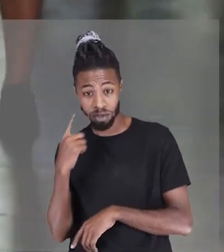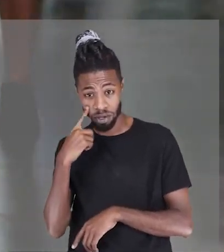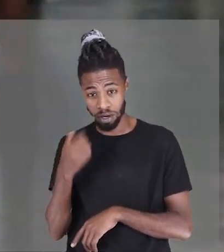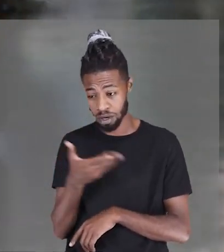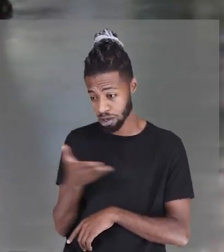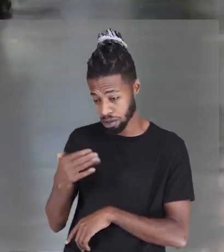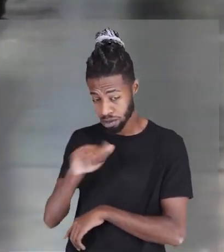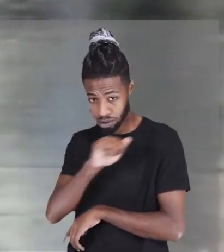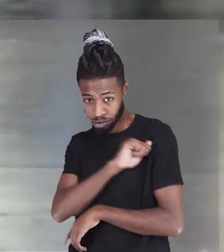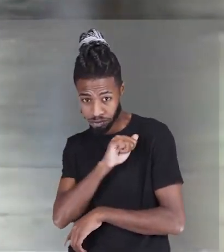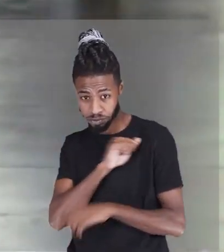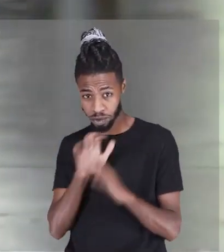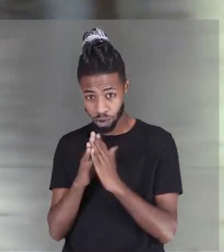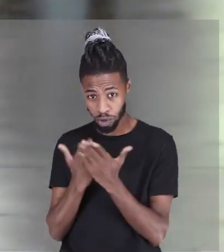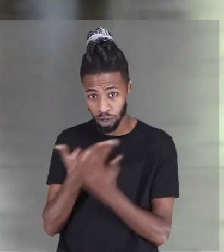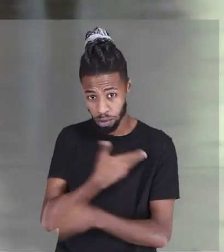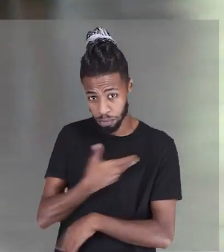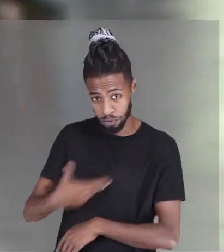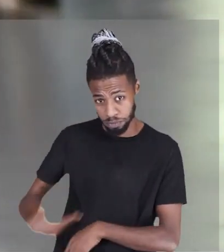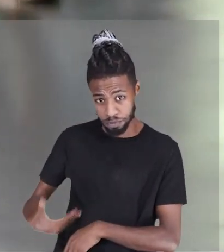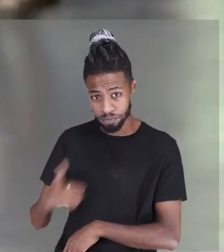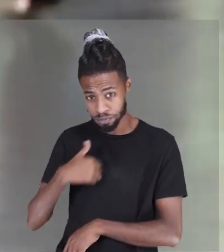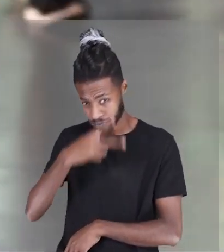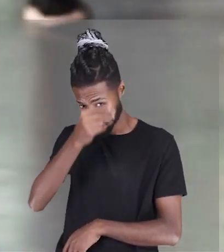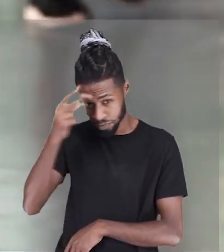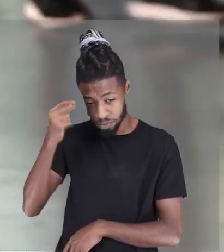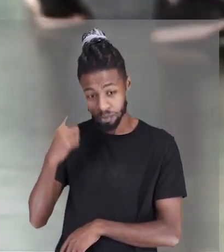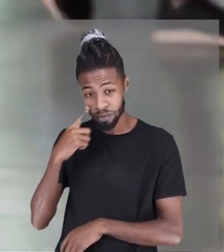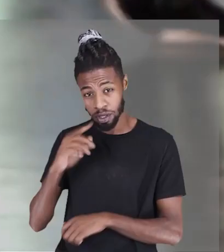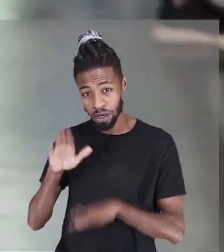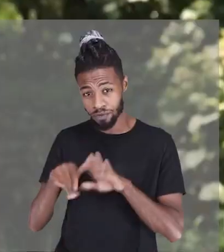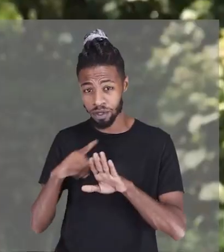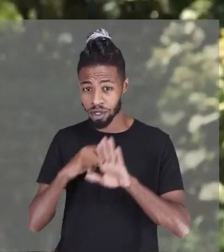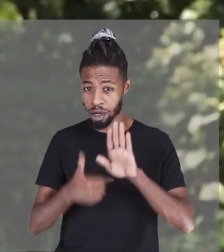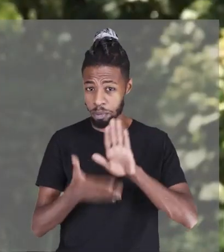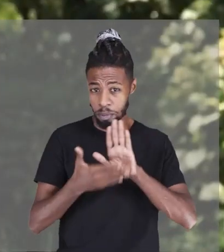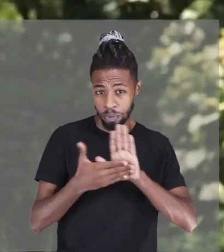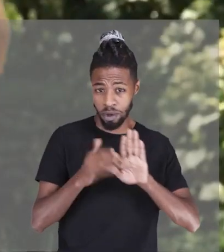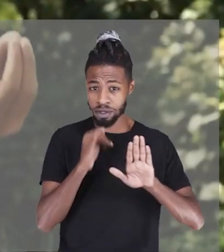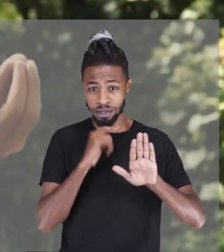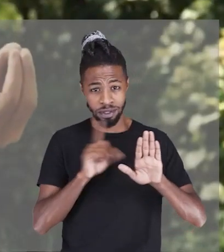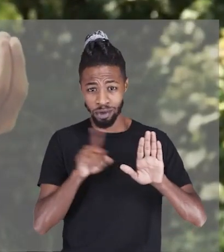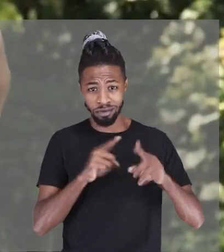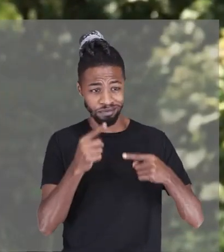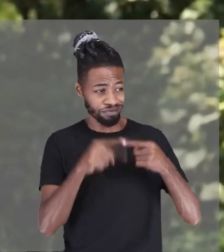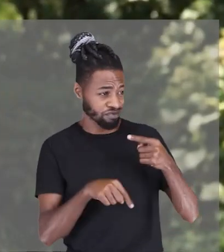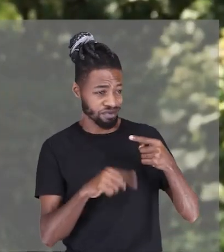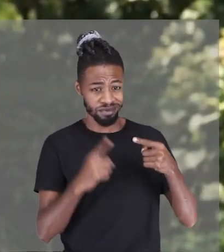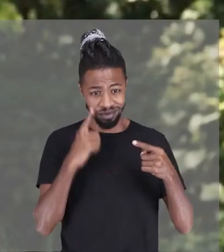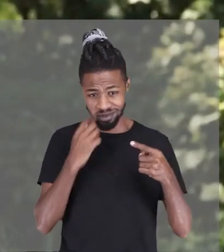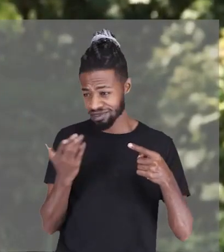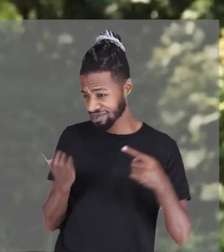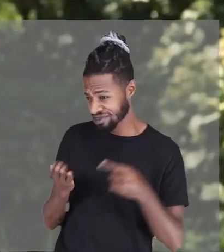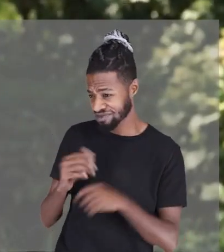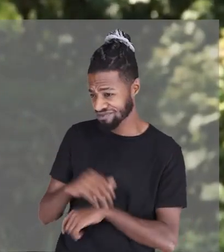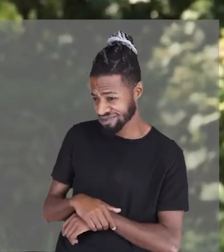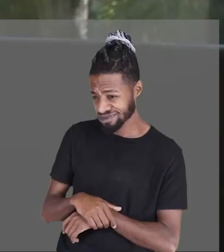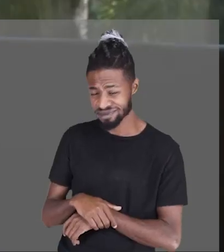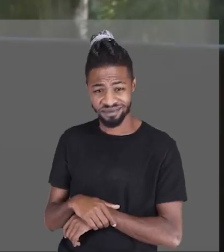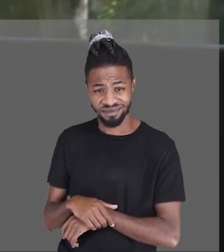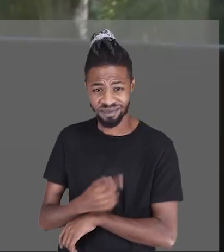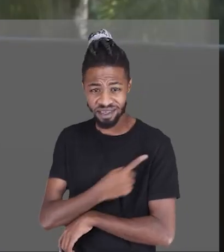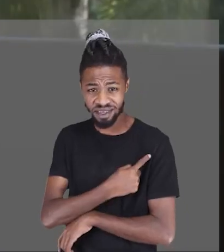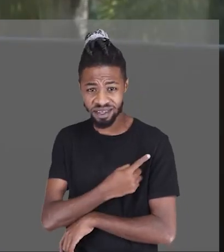Ambos vão receber os alunos da rede pública municipal, vindos do Fundi 1, mas muitas vezes a proposta do Fundi 2 não conversa com a do Fundi